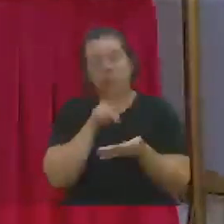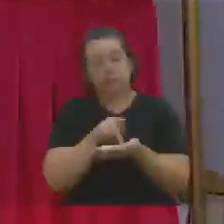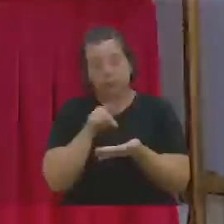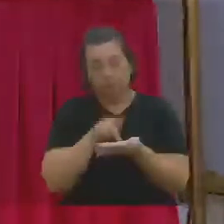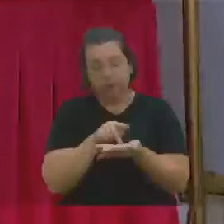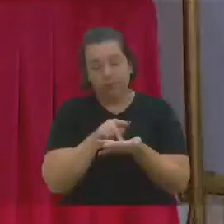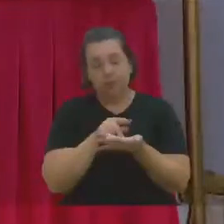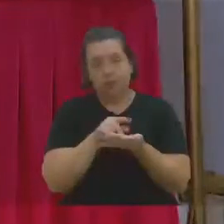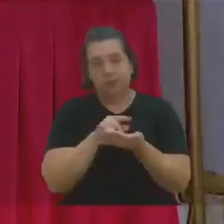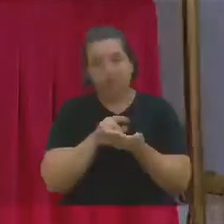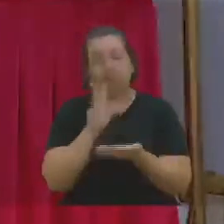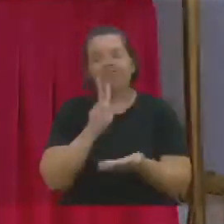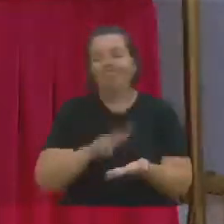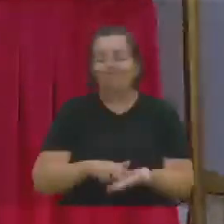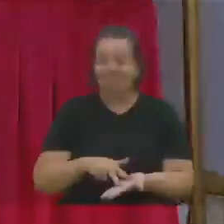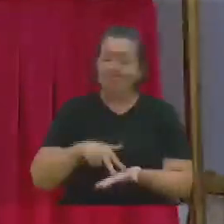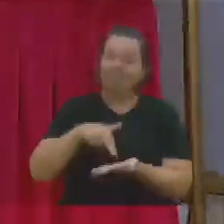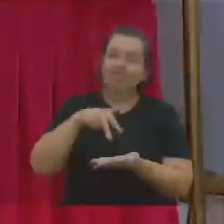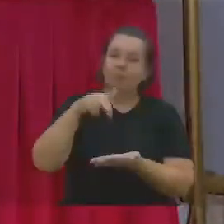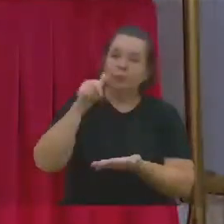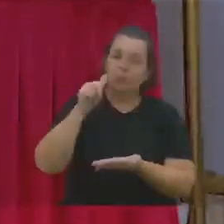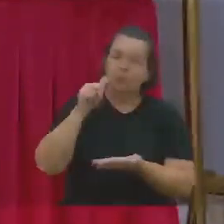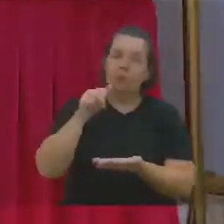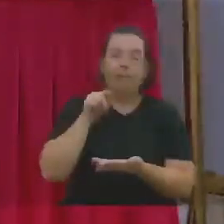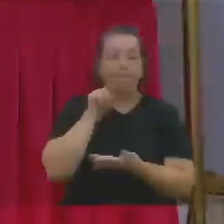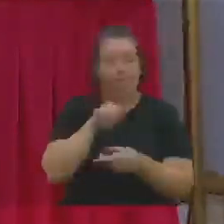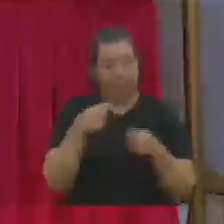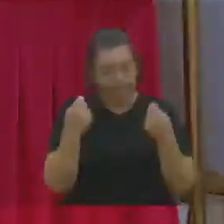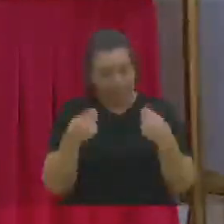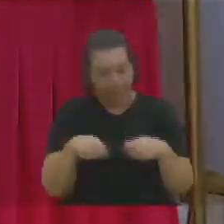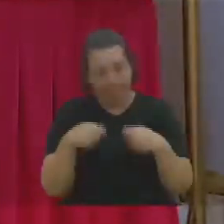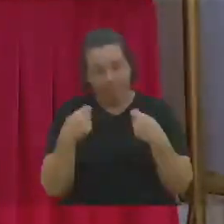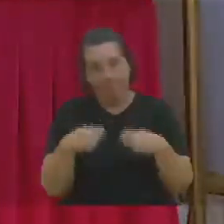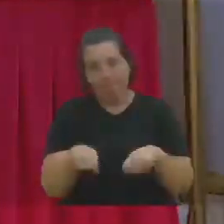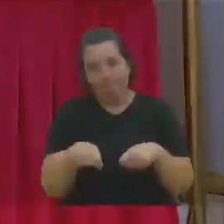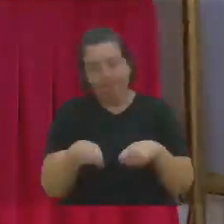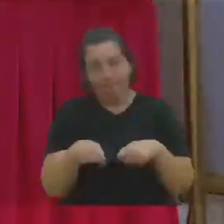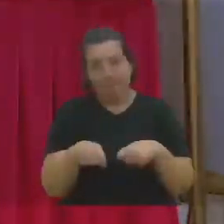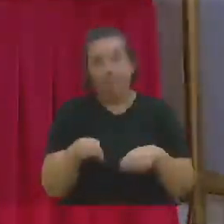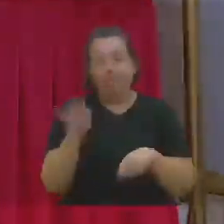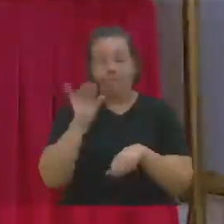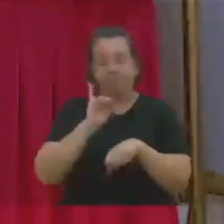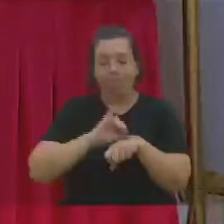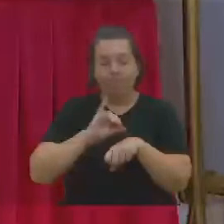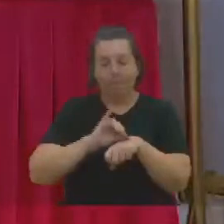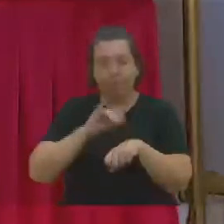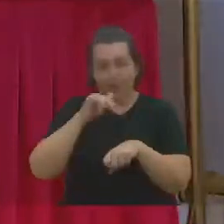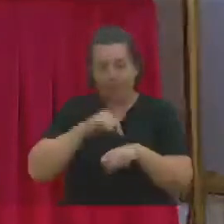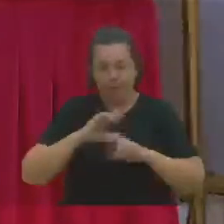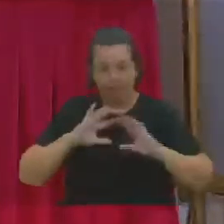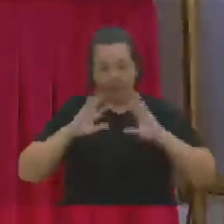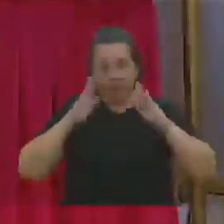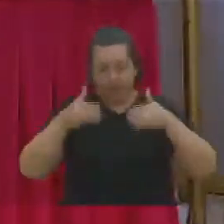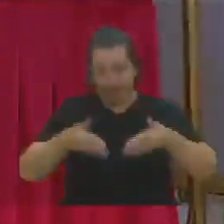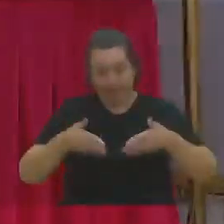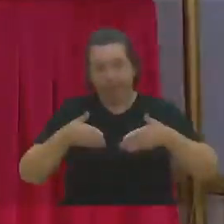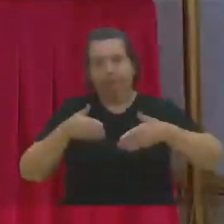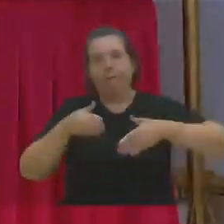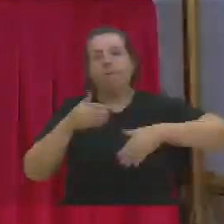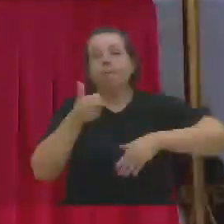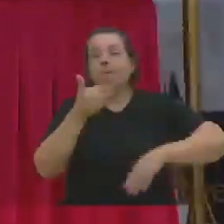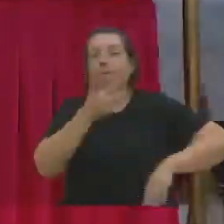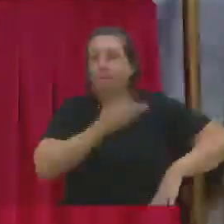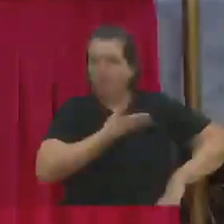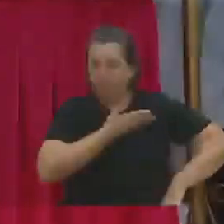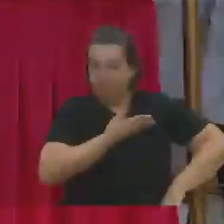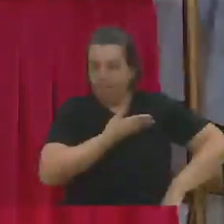é ressuscitado, ele precisa ser o centro dos discípulos.